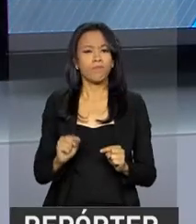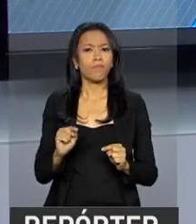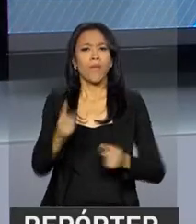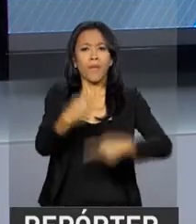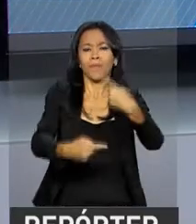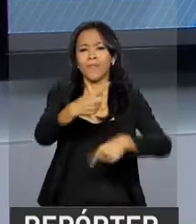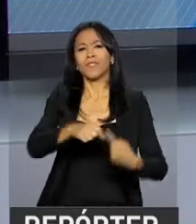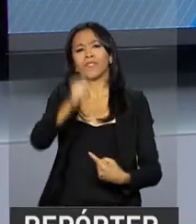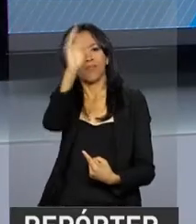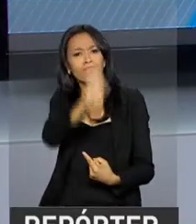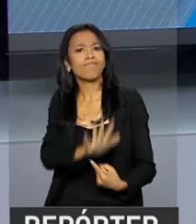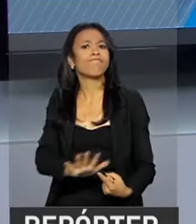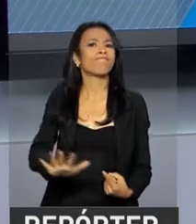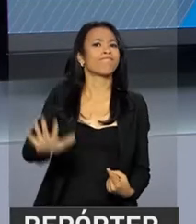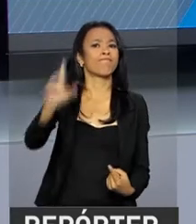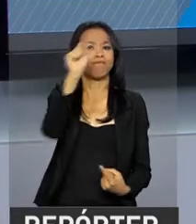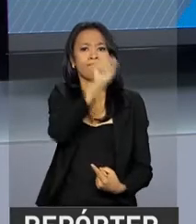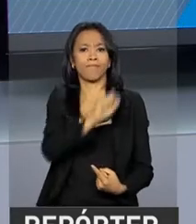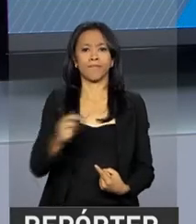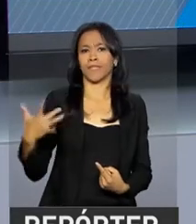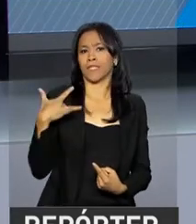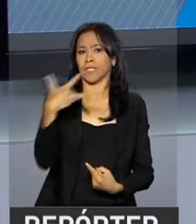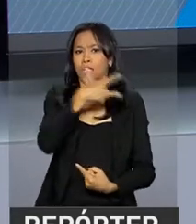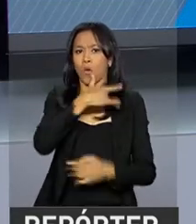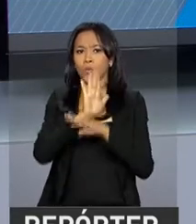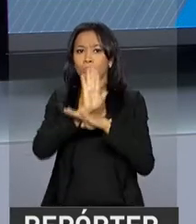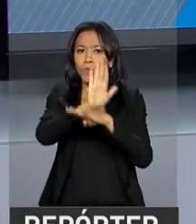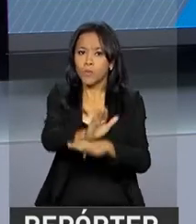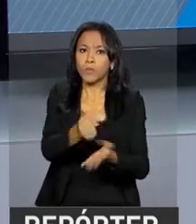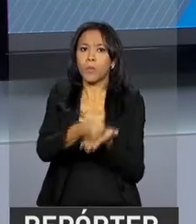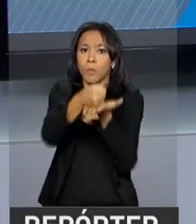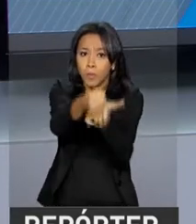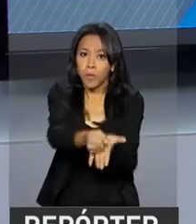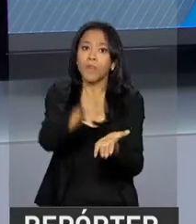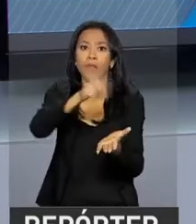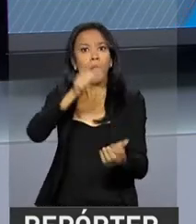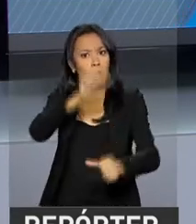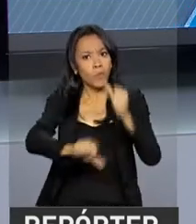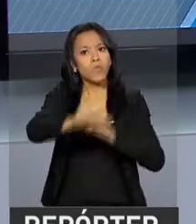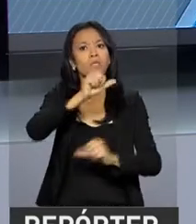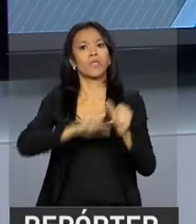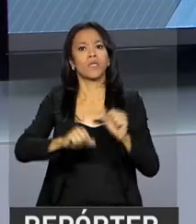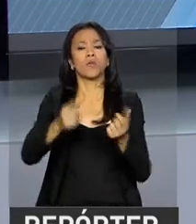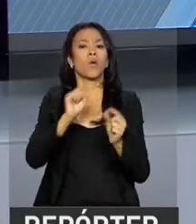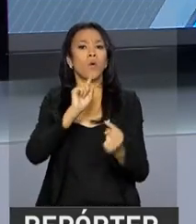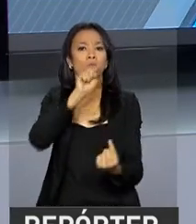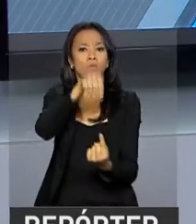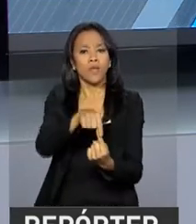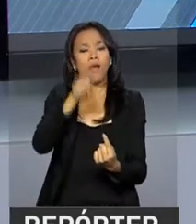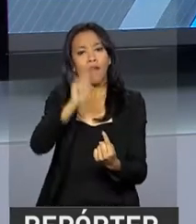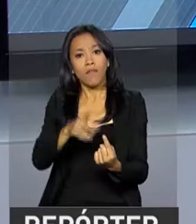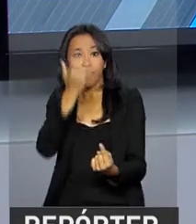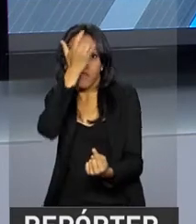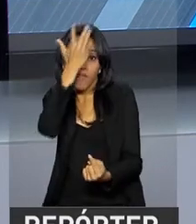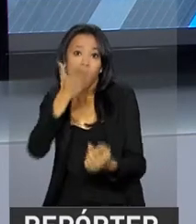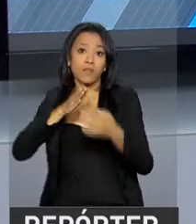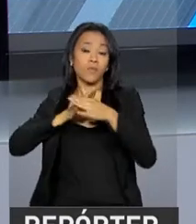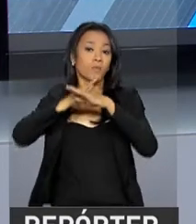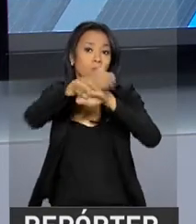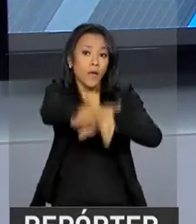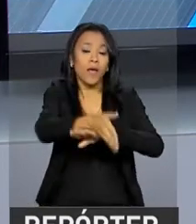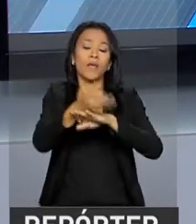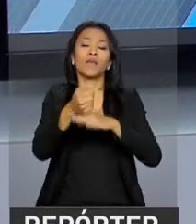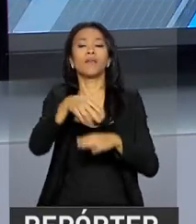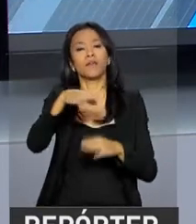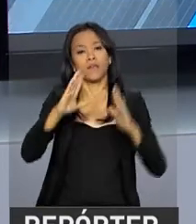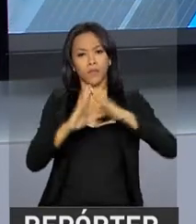política nacional de atenção básica de saúde está sendo modificada para facilitar o acesso dos brasileiros às unidades